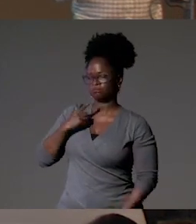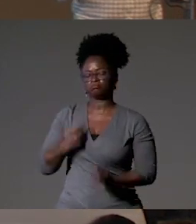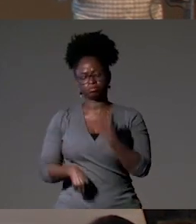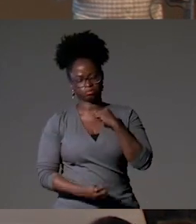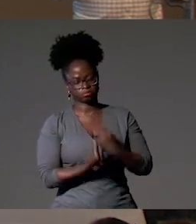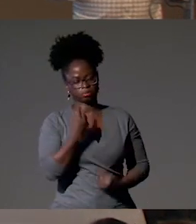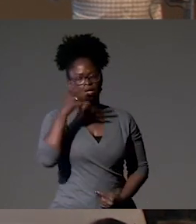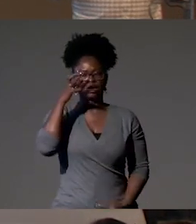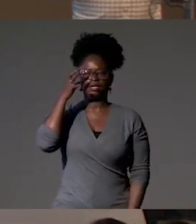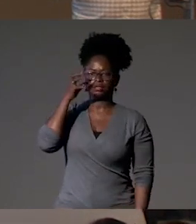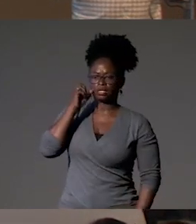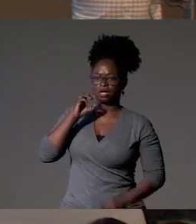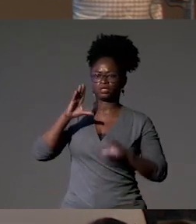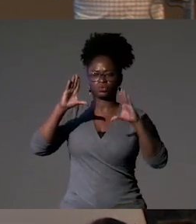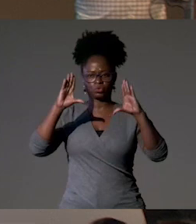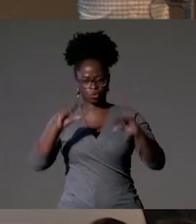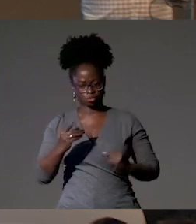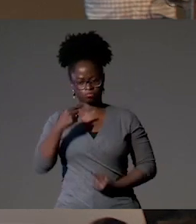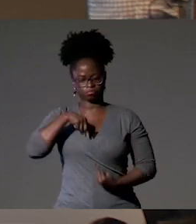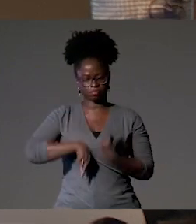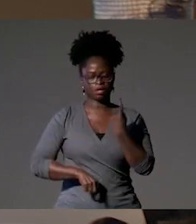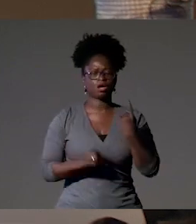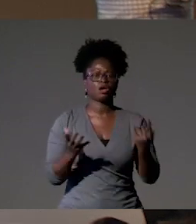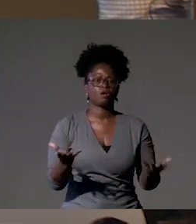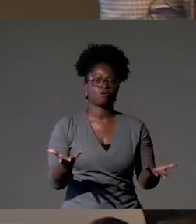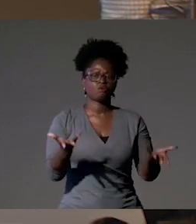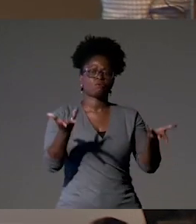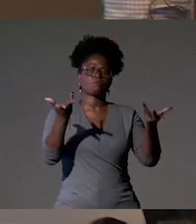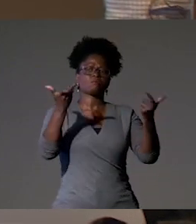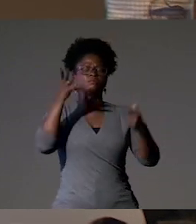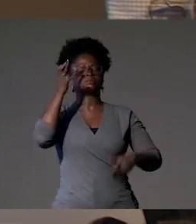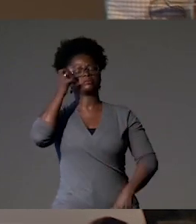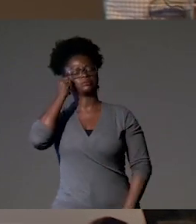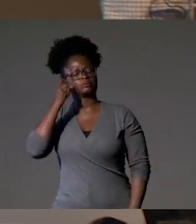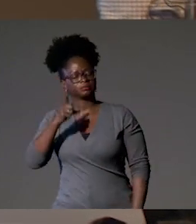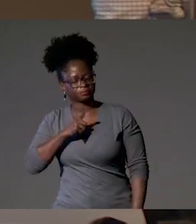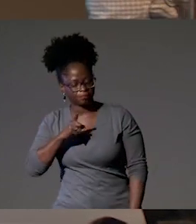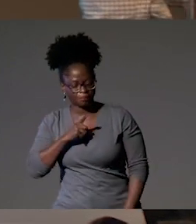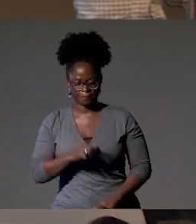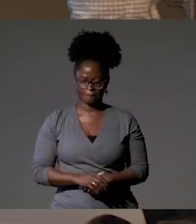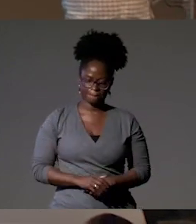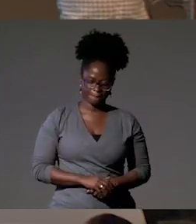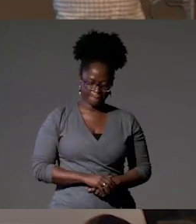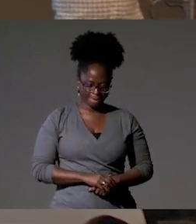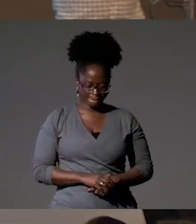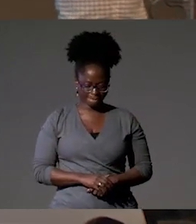longo da noite e mantendo uma qualidade de sono mais adequada ou menos adequada.